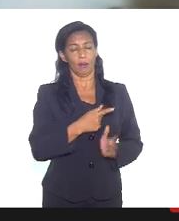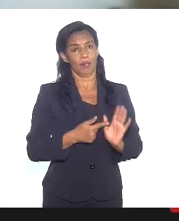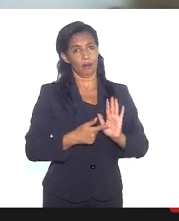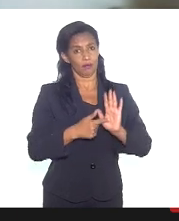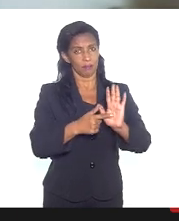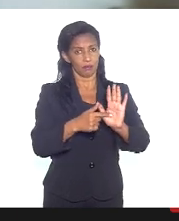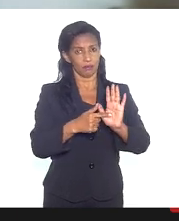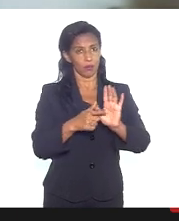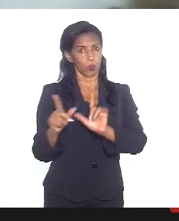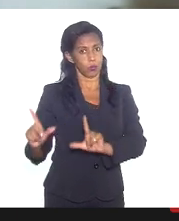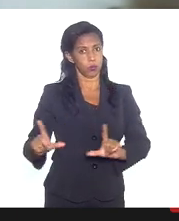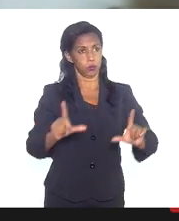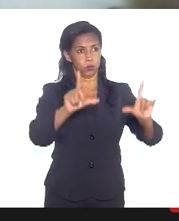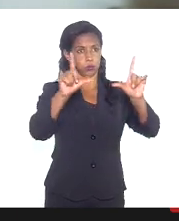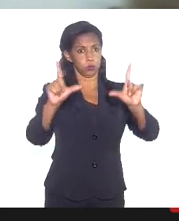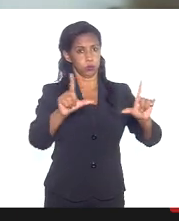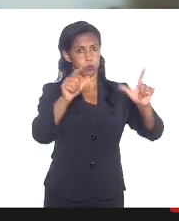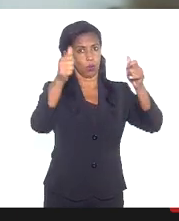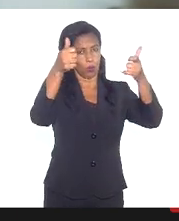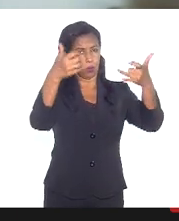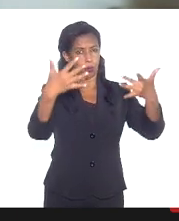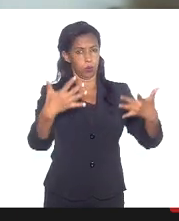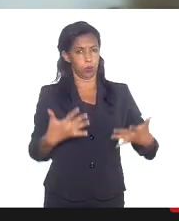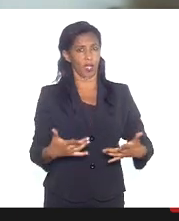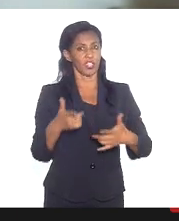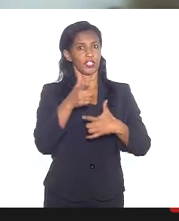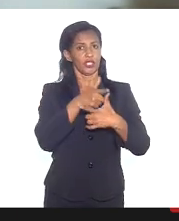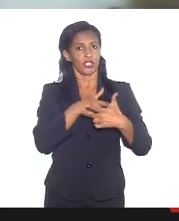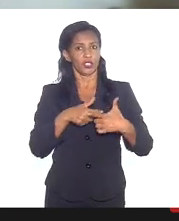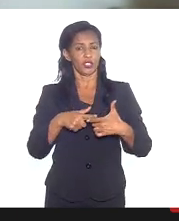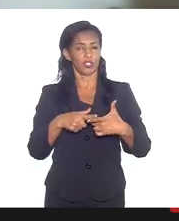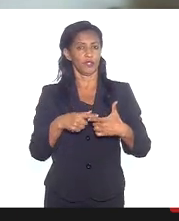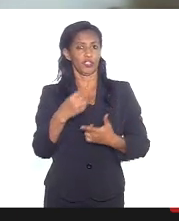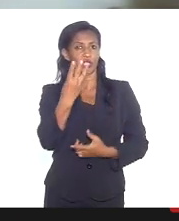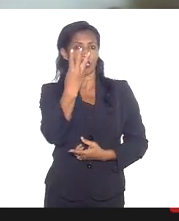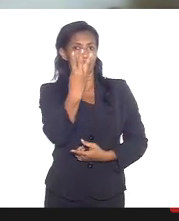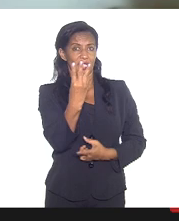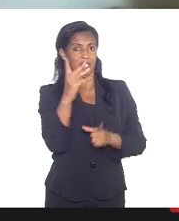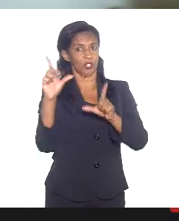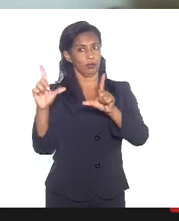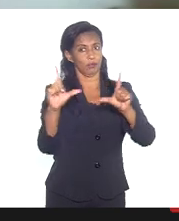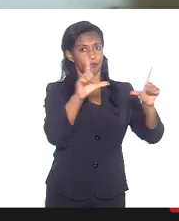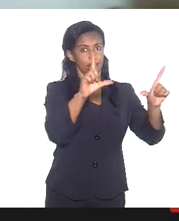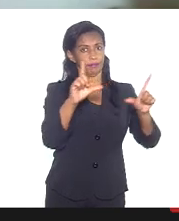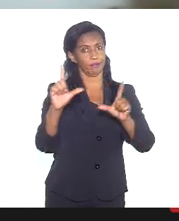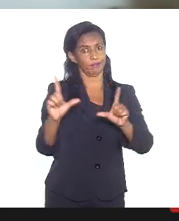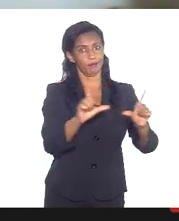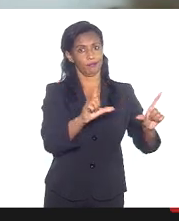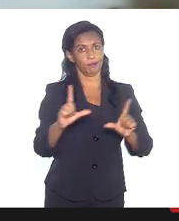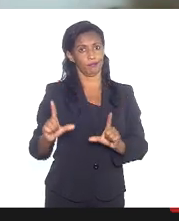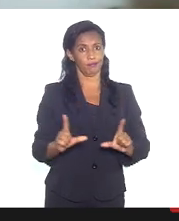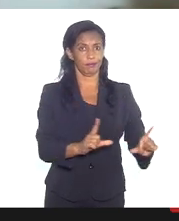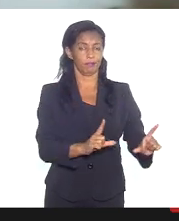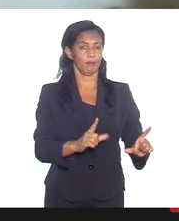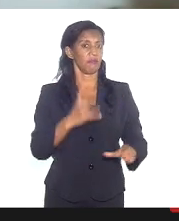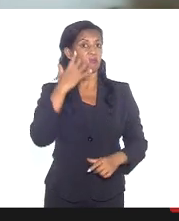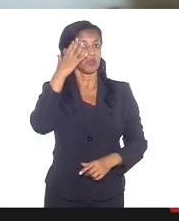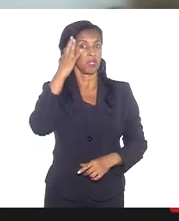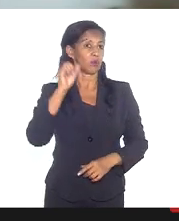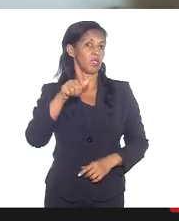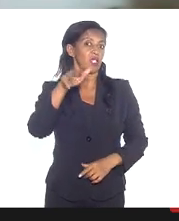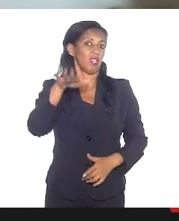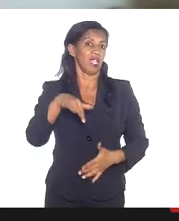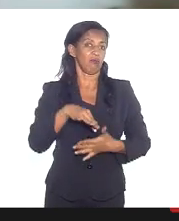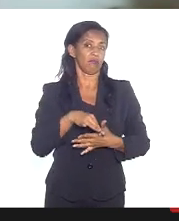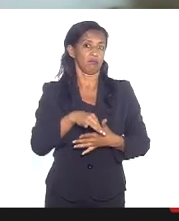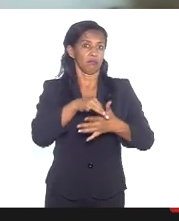Tem uma apresentação longa, dividida em três expositores. Não sei se quem vai